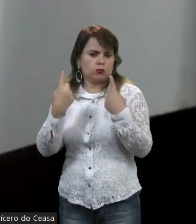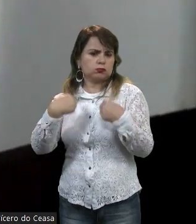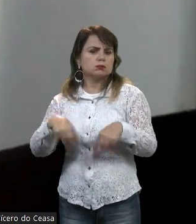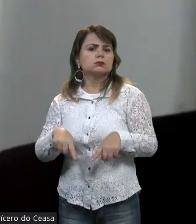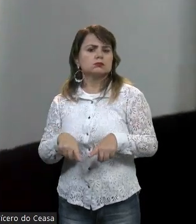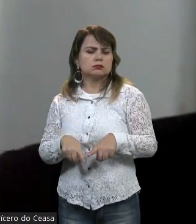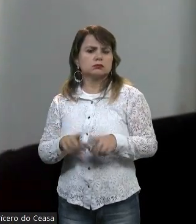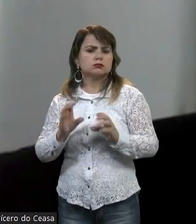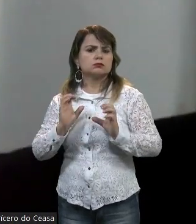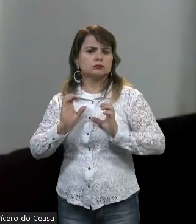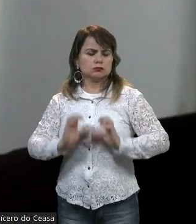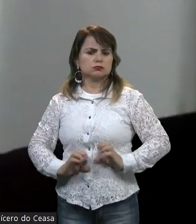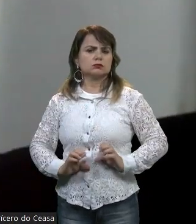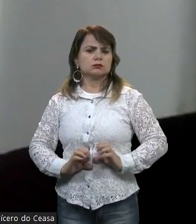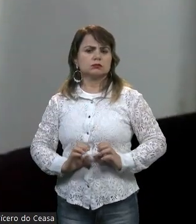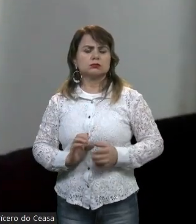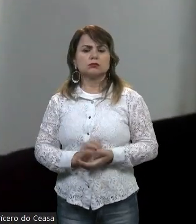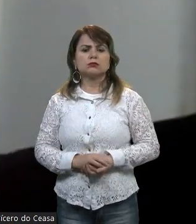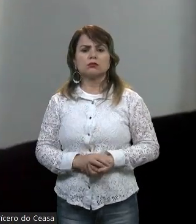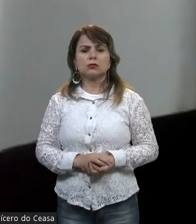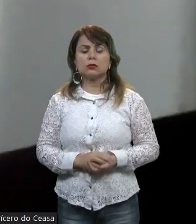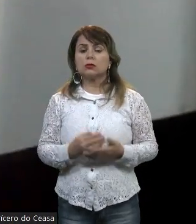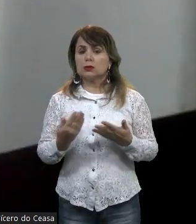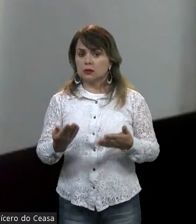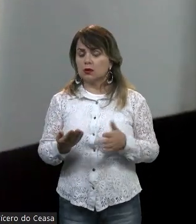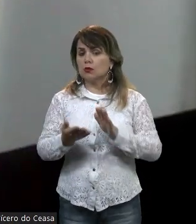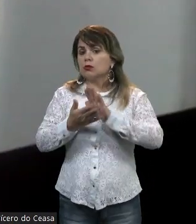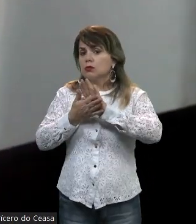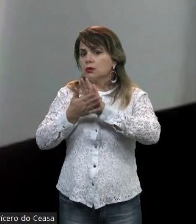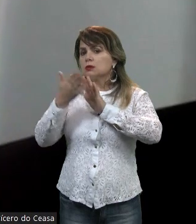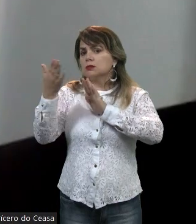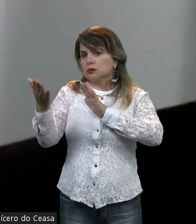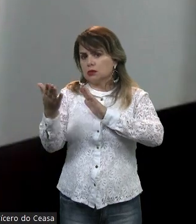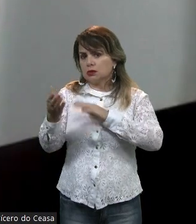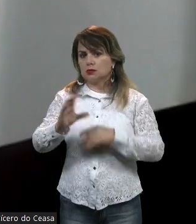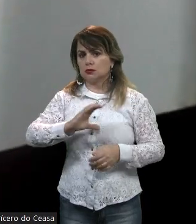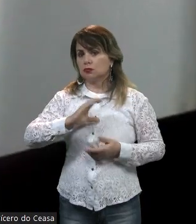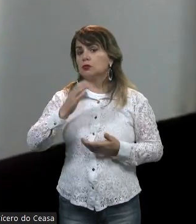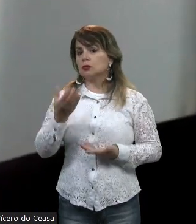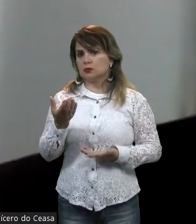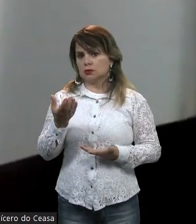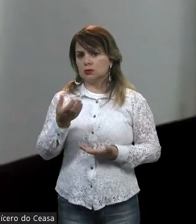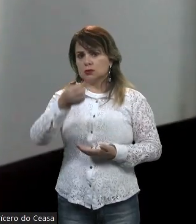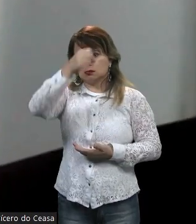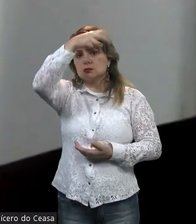expresso os parabéns à iniciativa e à coragem do prefeito Daniel,